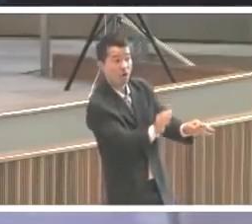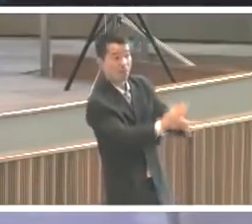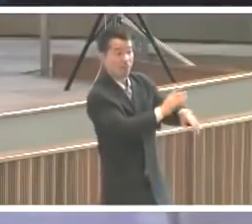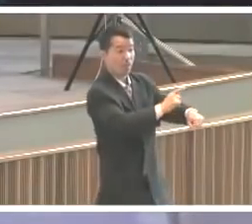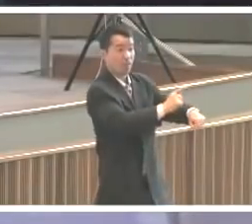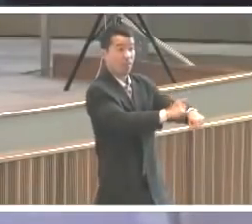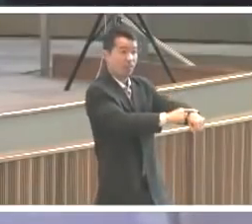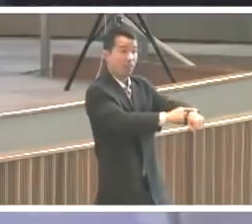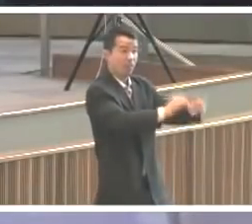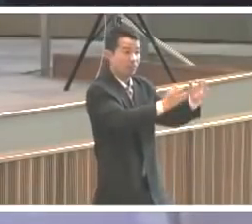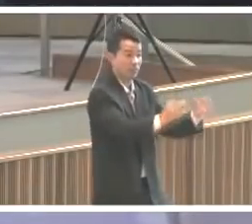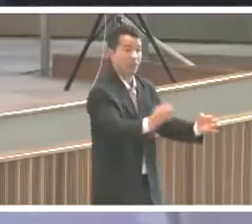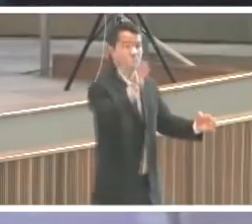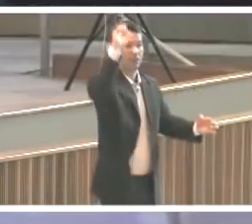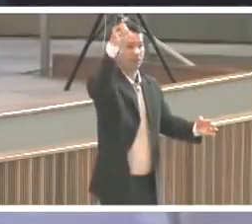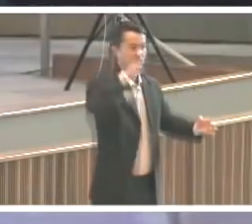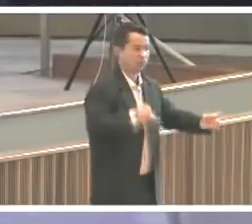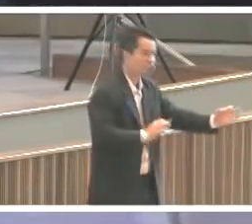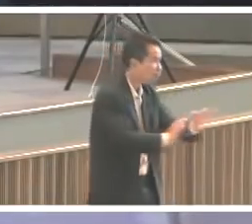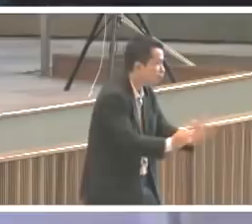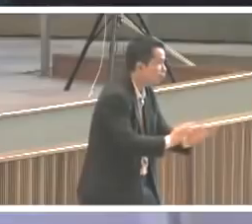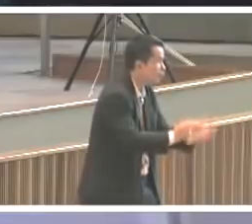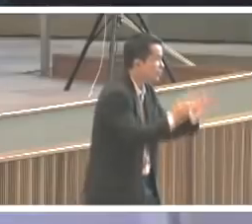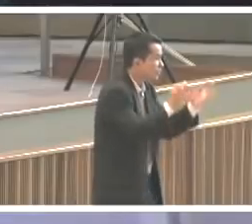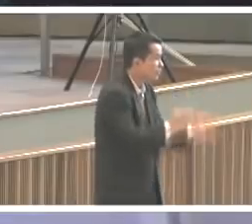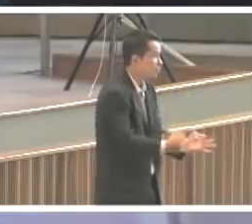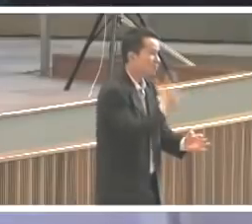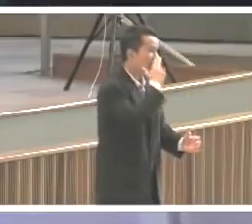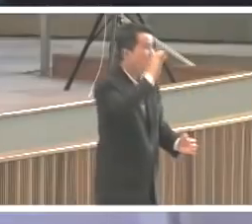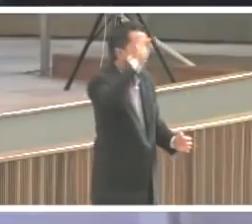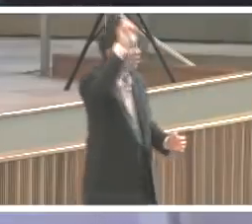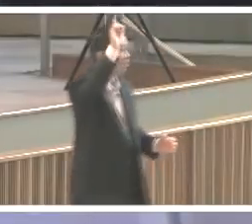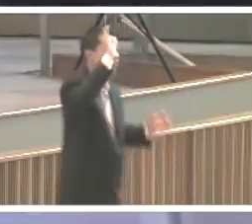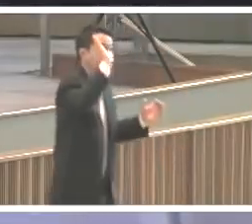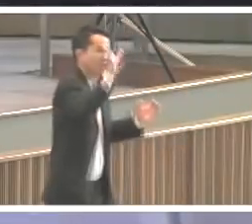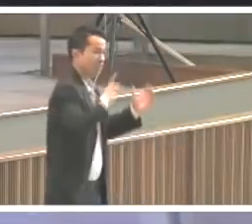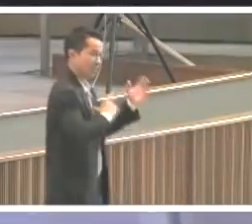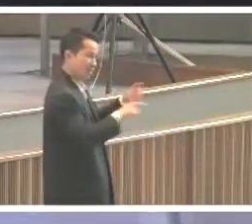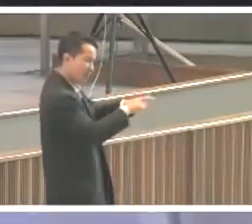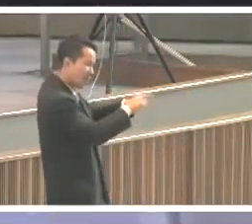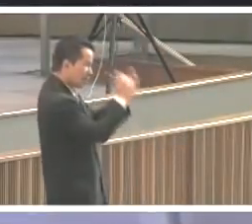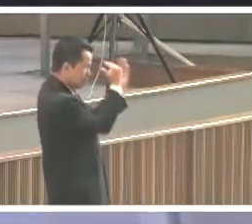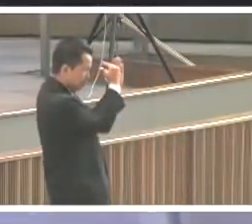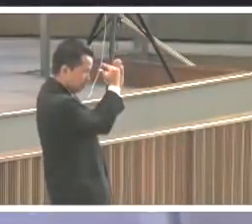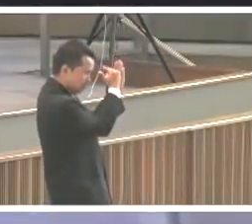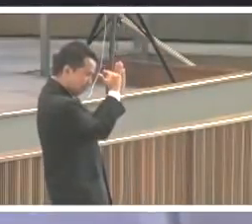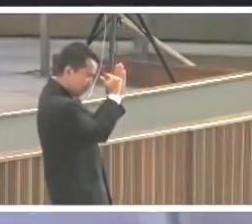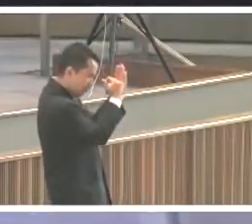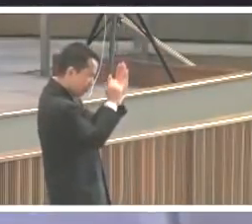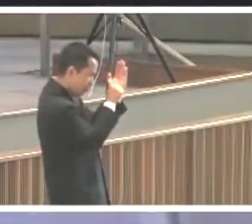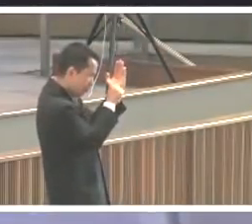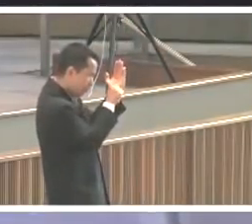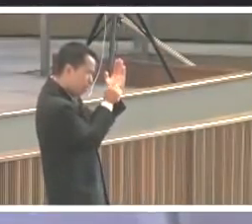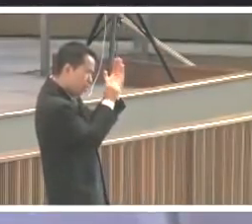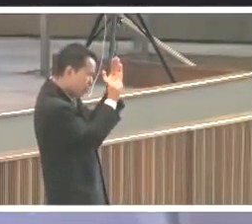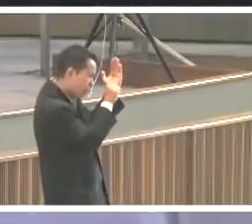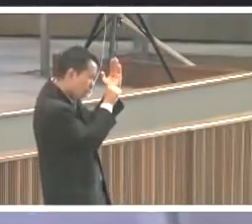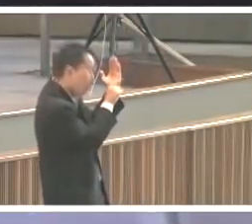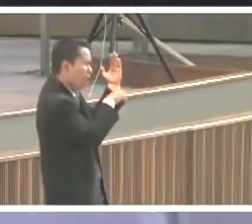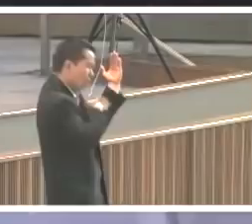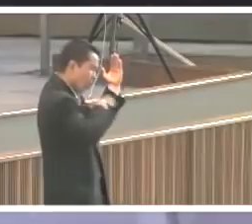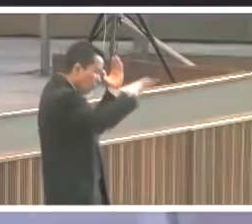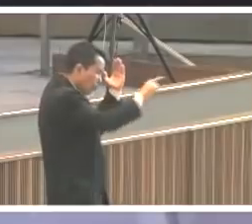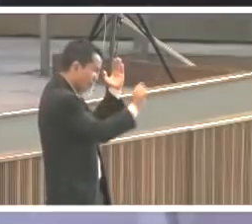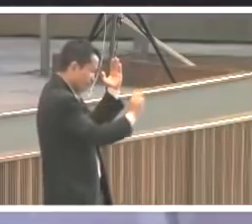essa, quando se completou que Deus tinha agendado, Ele já tinha colocado na agenda, não é? E